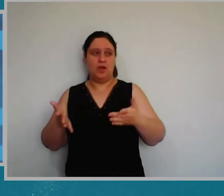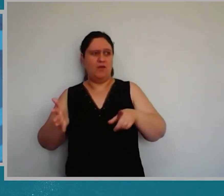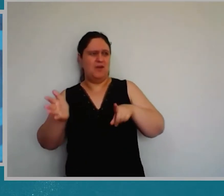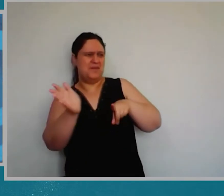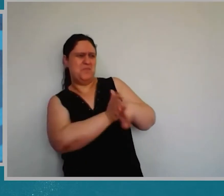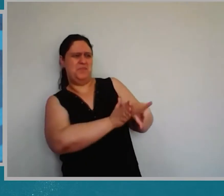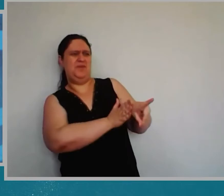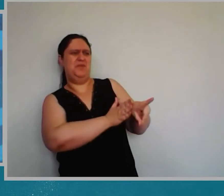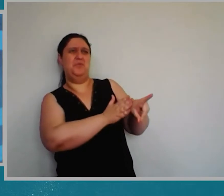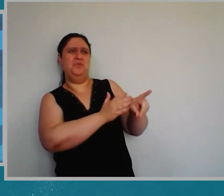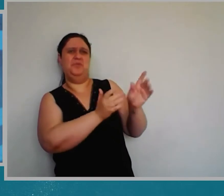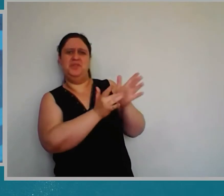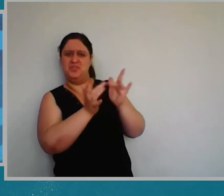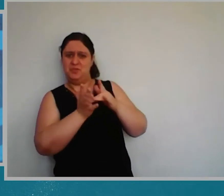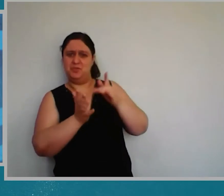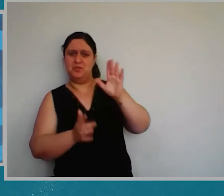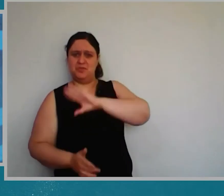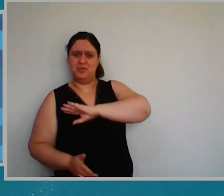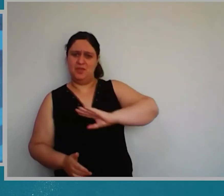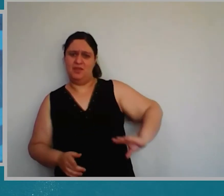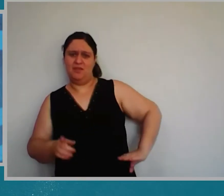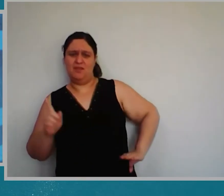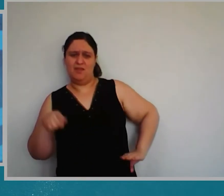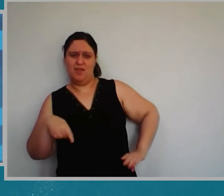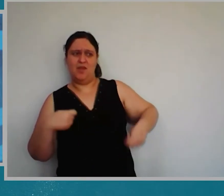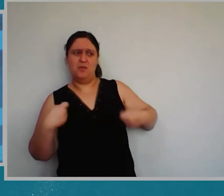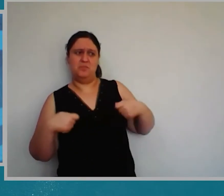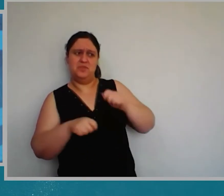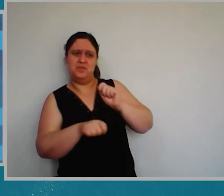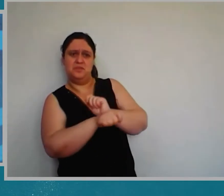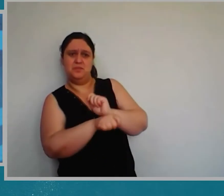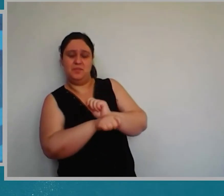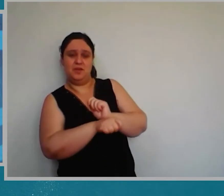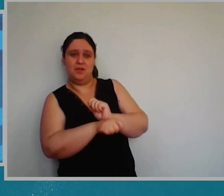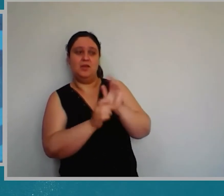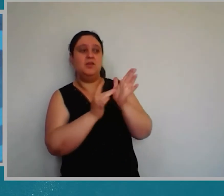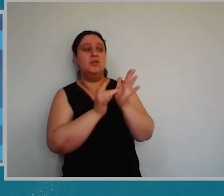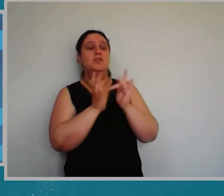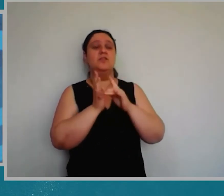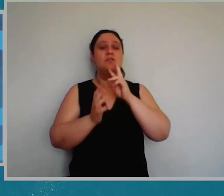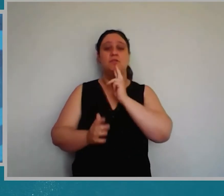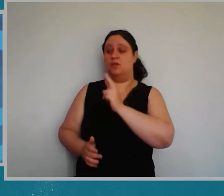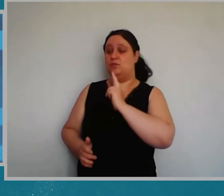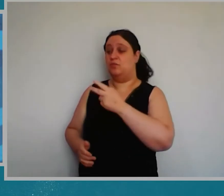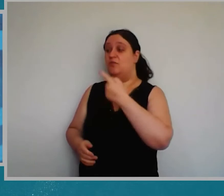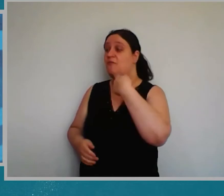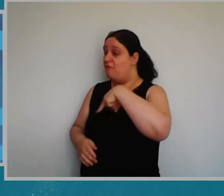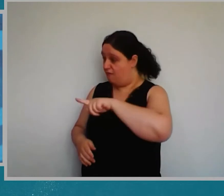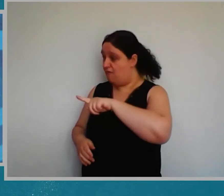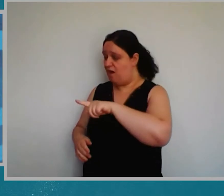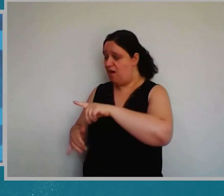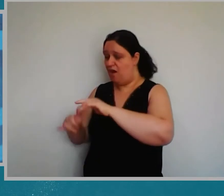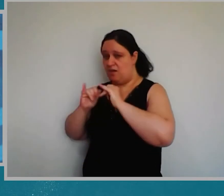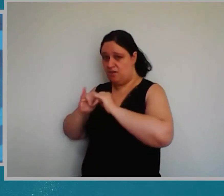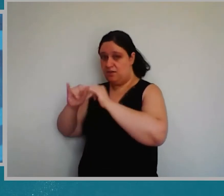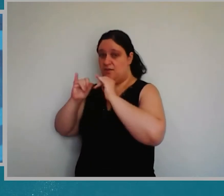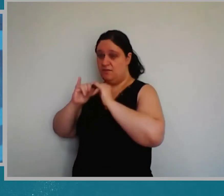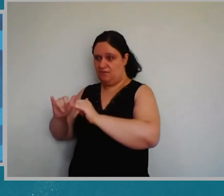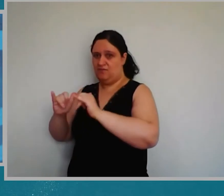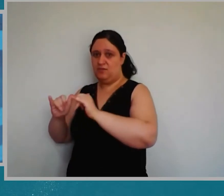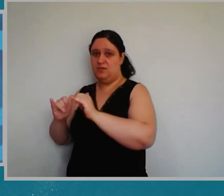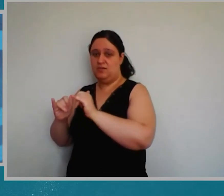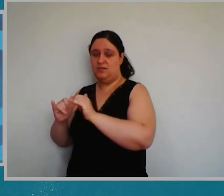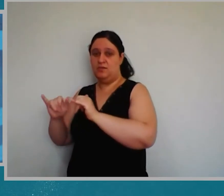respondendo, disse-lhes: ide anunciar a João o que estáis ouvindo e vendo. Os cegos